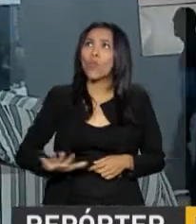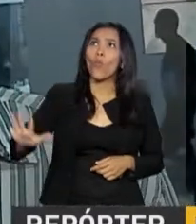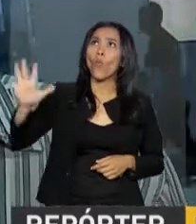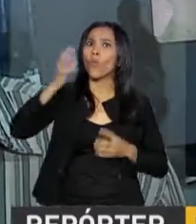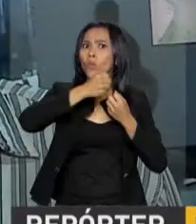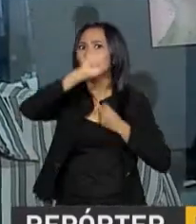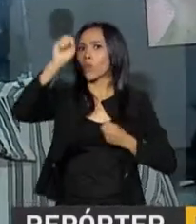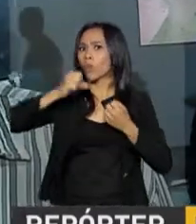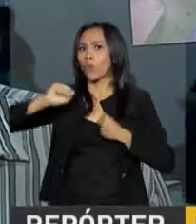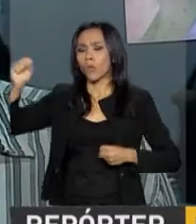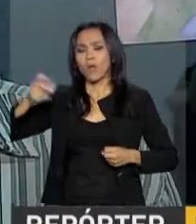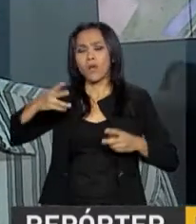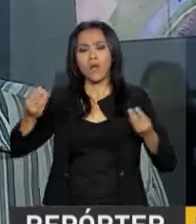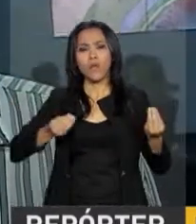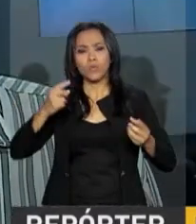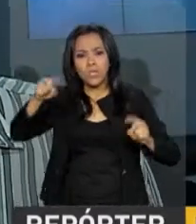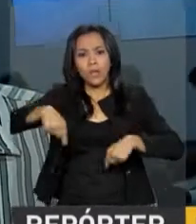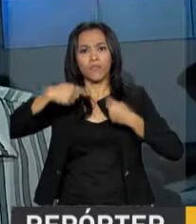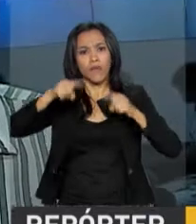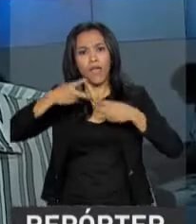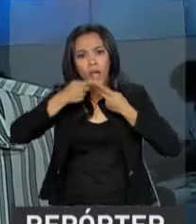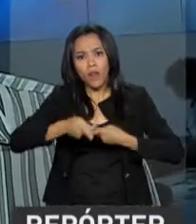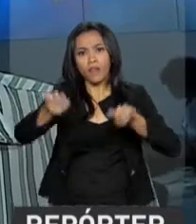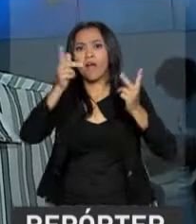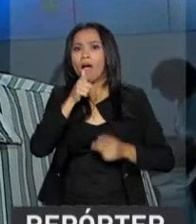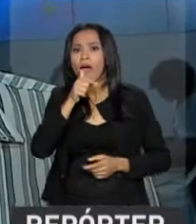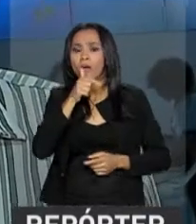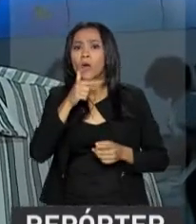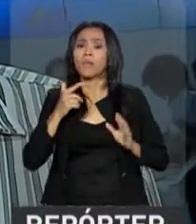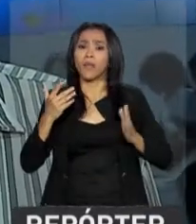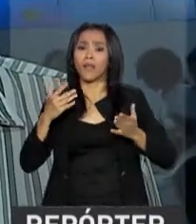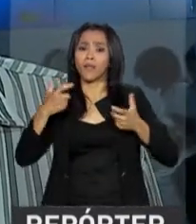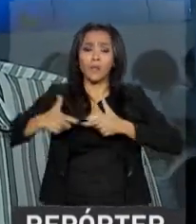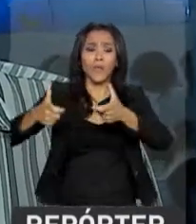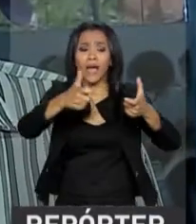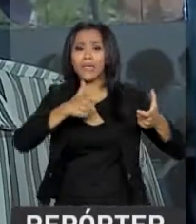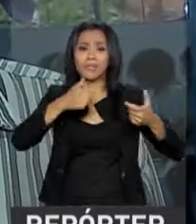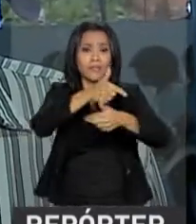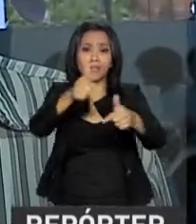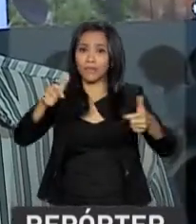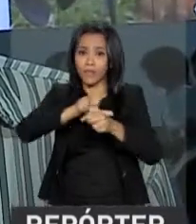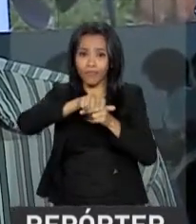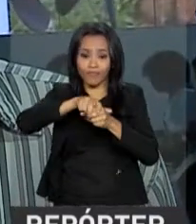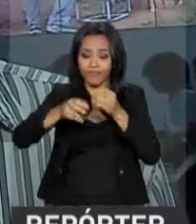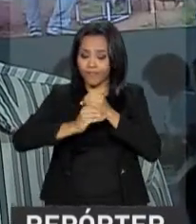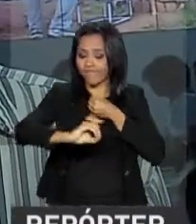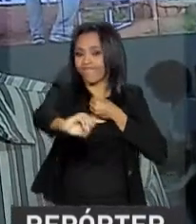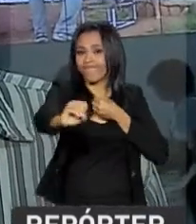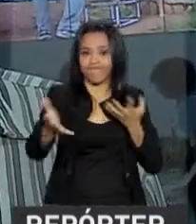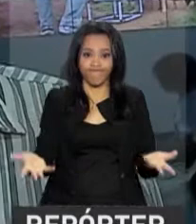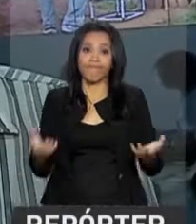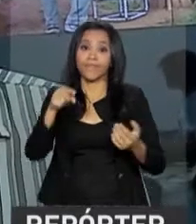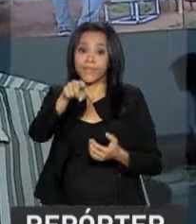de qualidade à comunidade é ribeirinha às áreas rurais áreas isoladas que não tem sistema de abastecimento pois bem